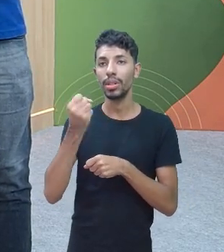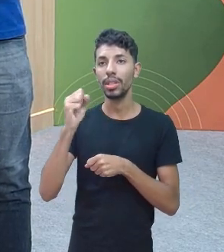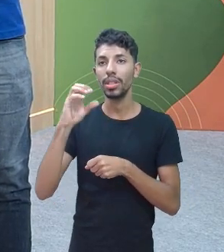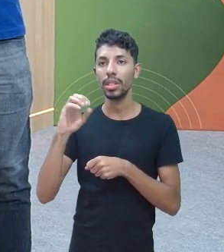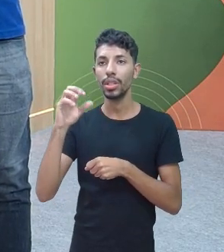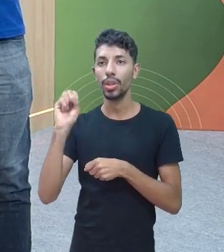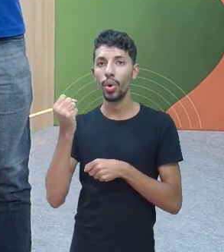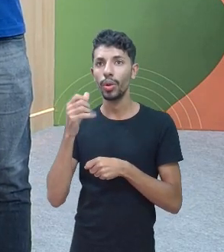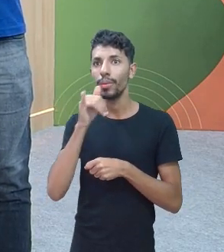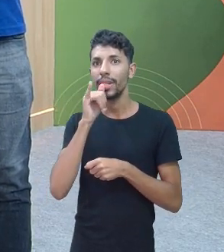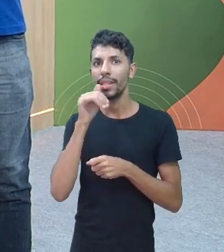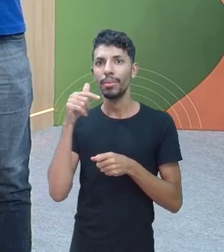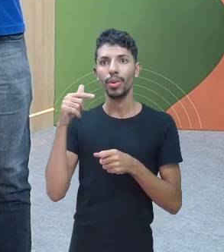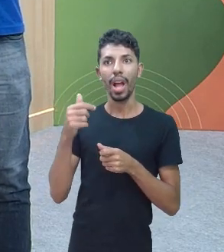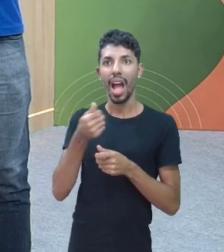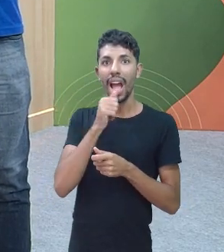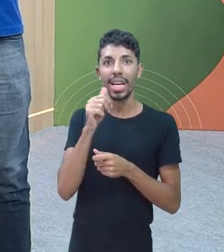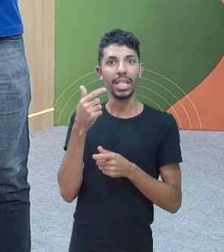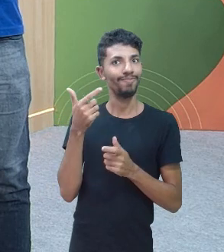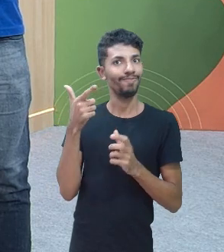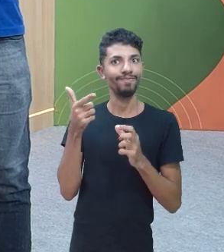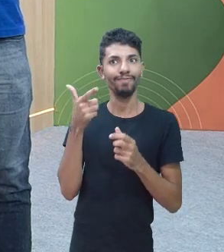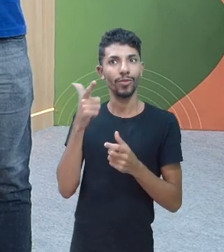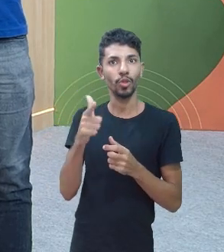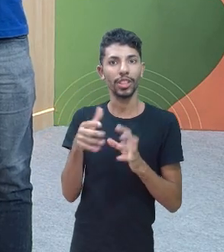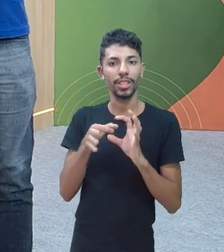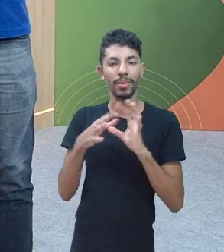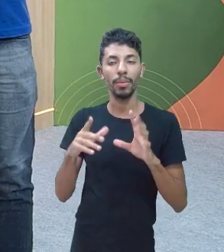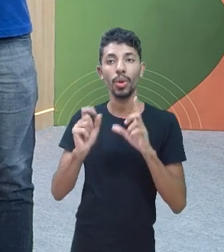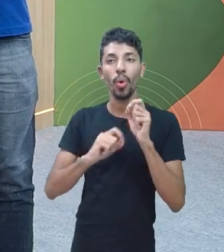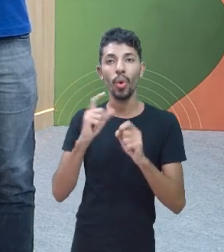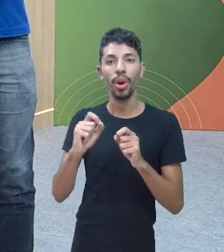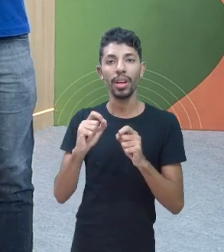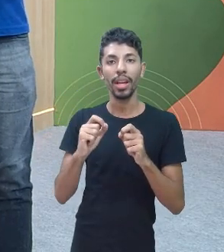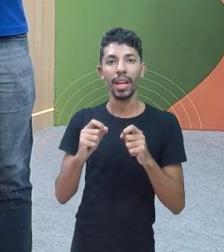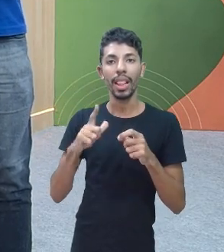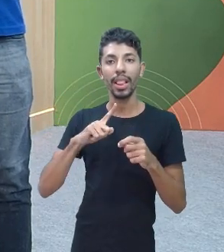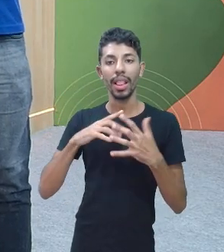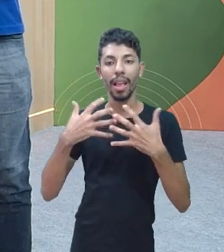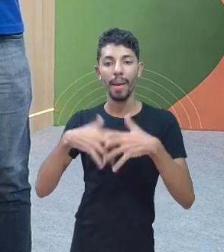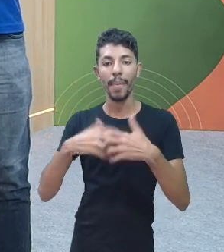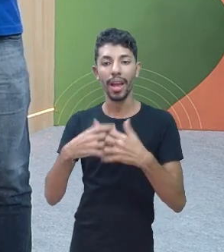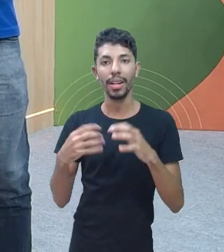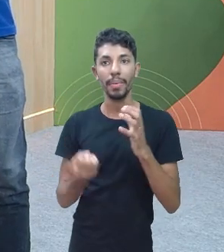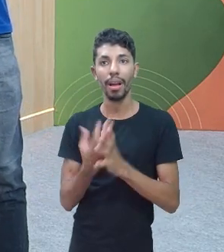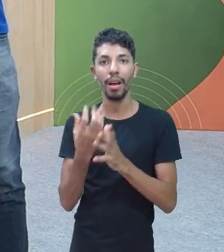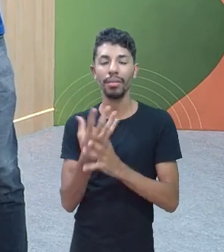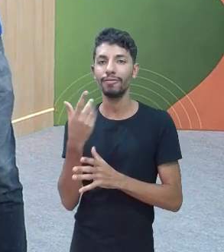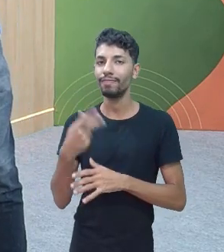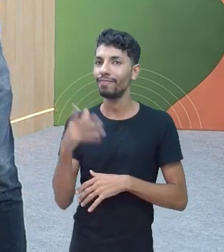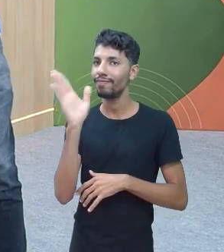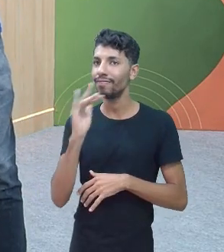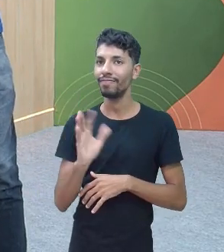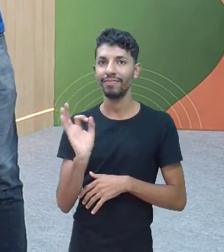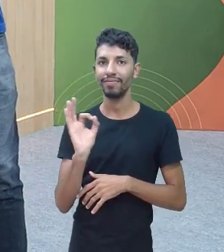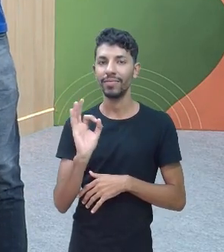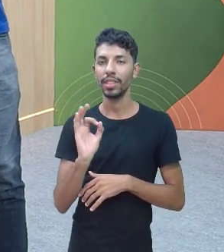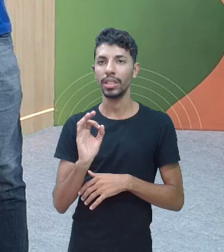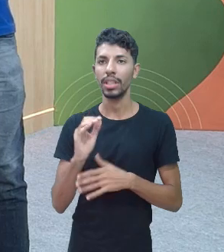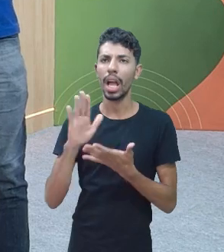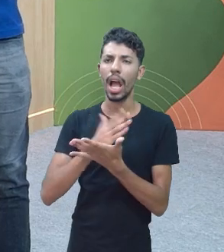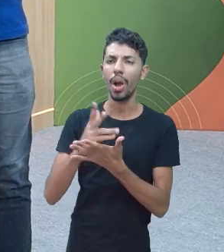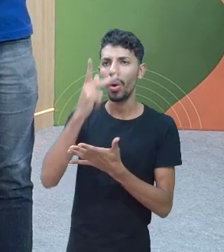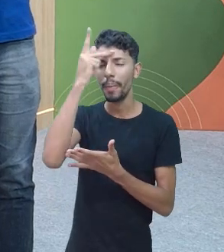qualquer coisa. Então, a partir de 1808 passou a ser permitido, né, produzir. Alguns entenderiam isso como o início de um